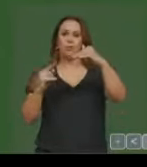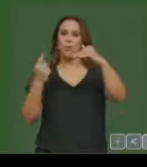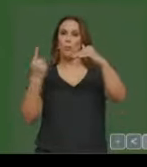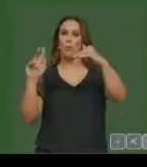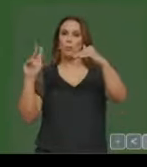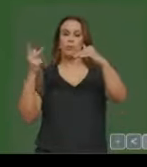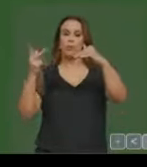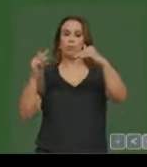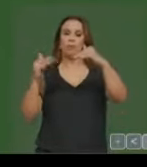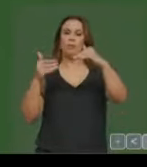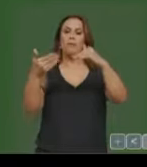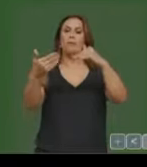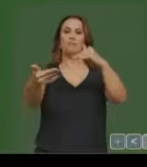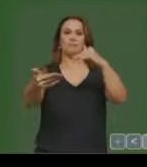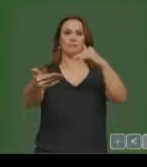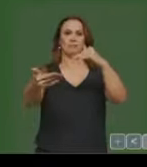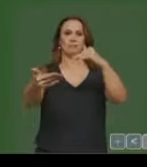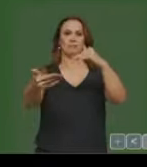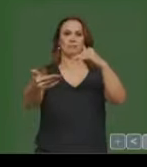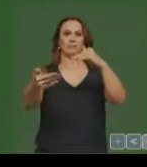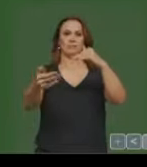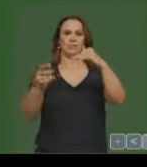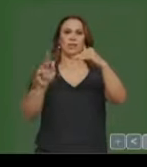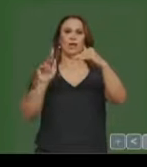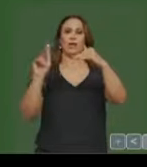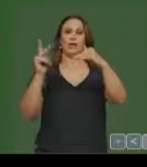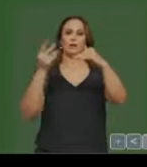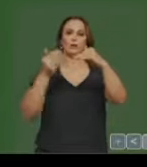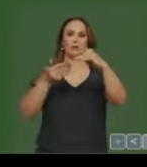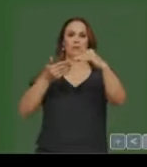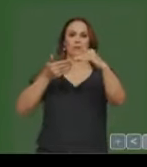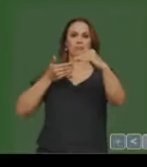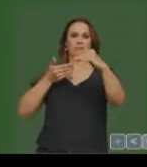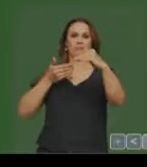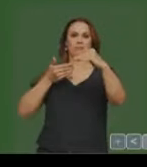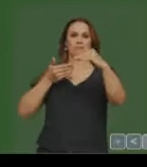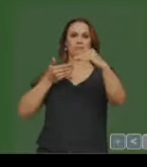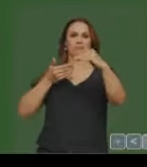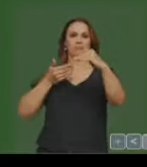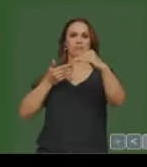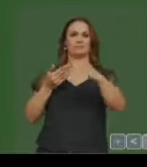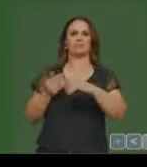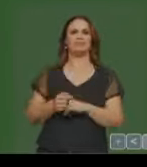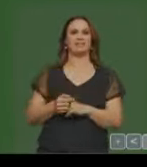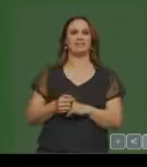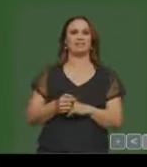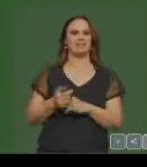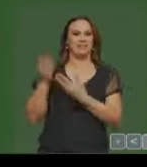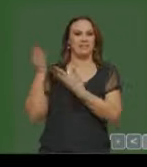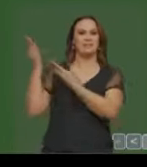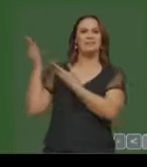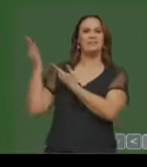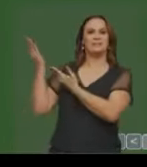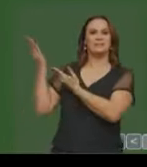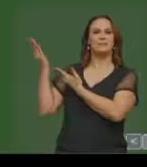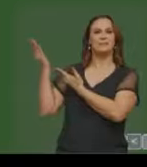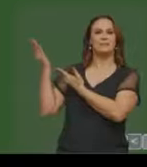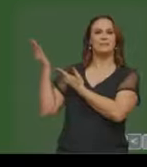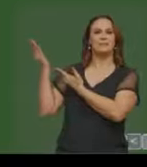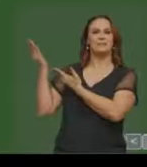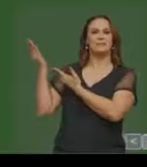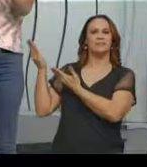e um hidrogênio para fora do plano. Então, aqui eu teria um hidrogênio com